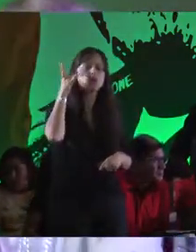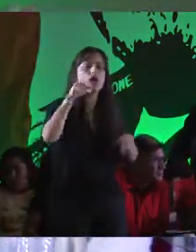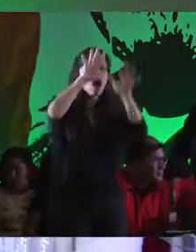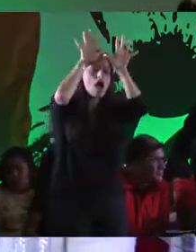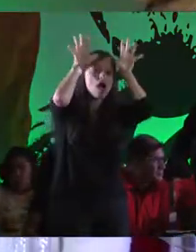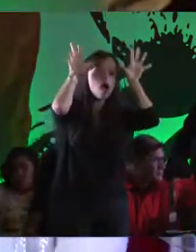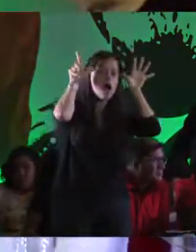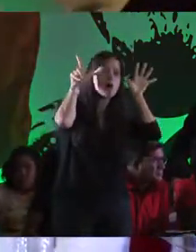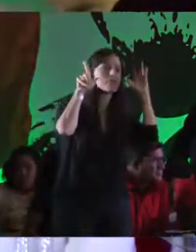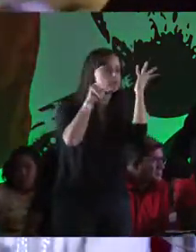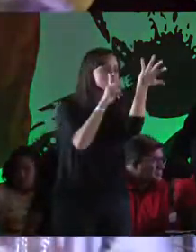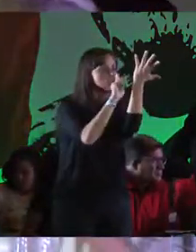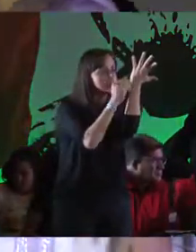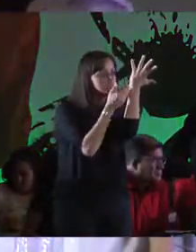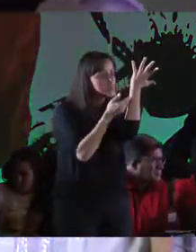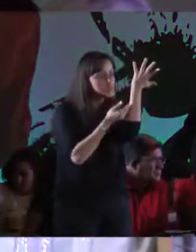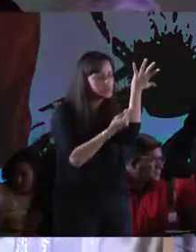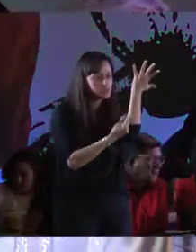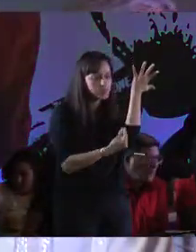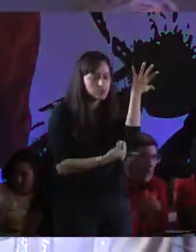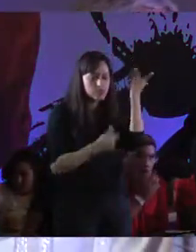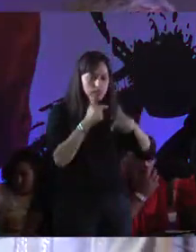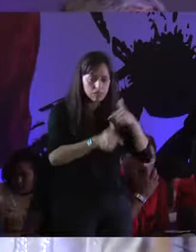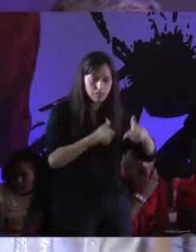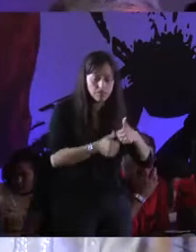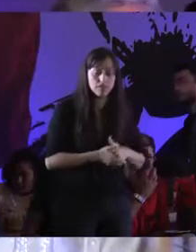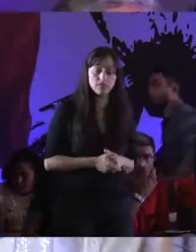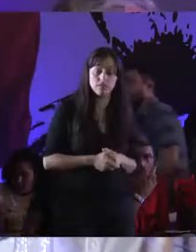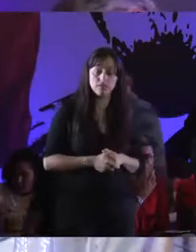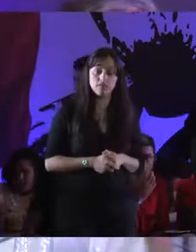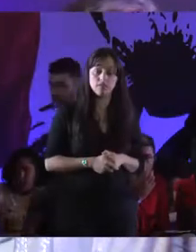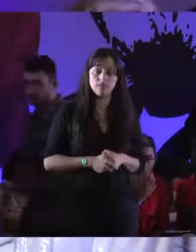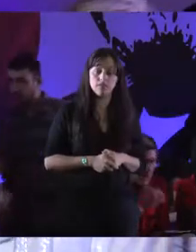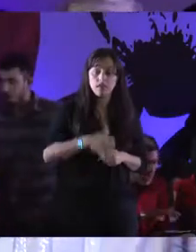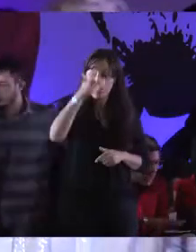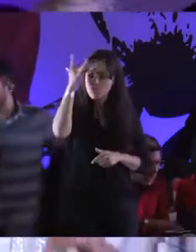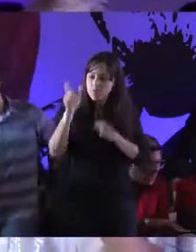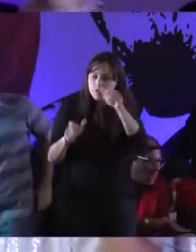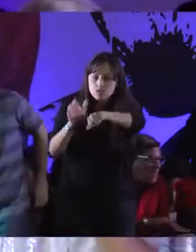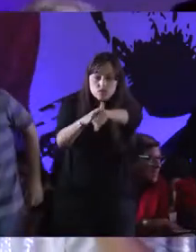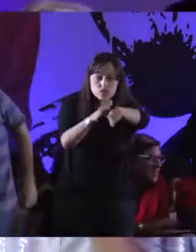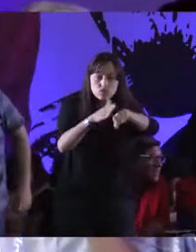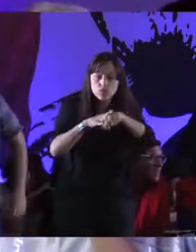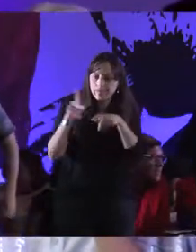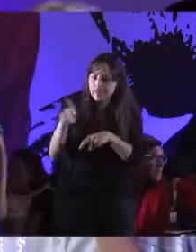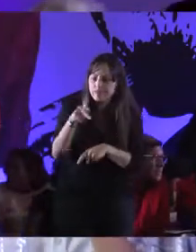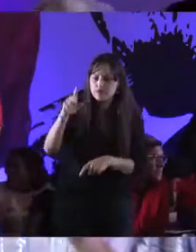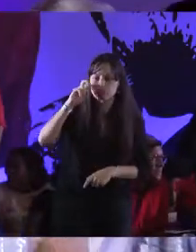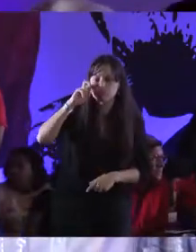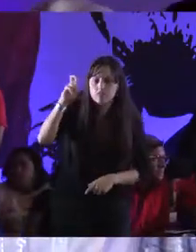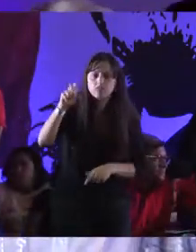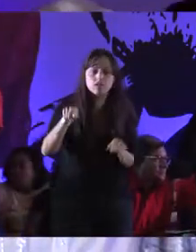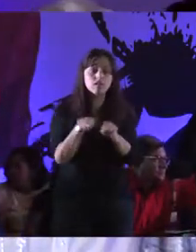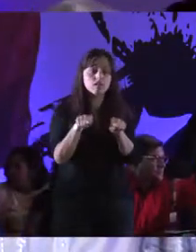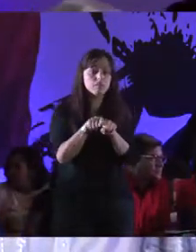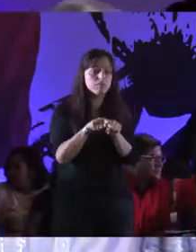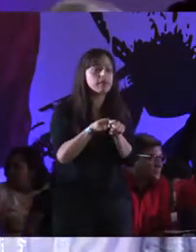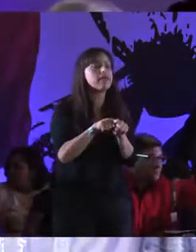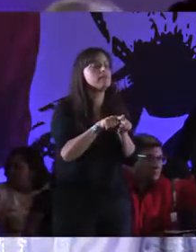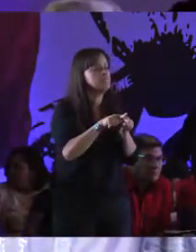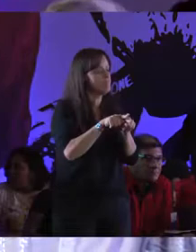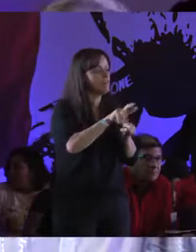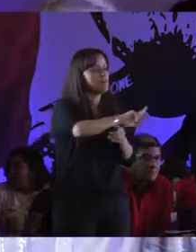Amazônia, por intelectuais, por membros das comunidades eclesiais de base,